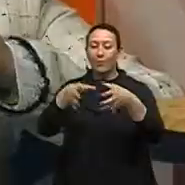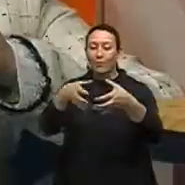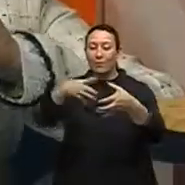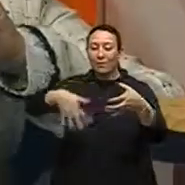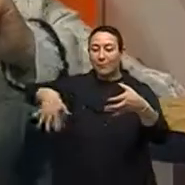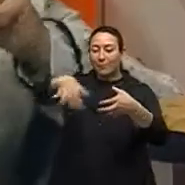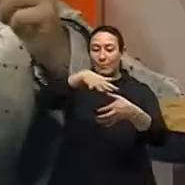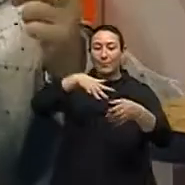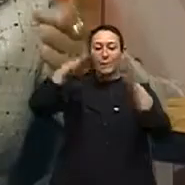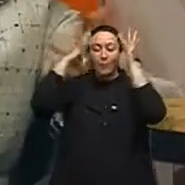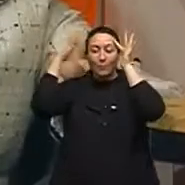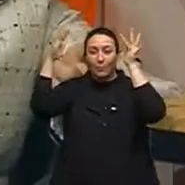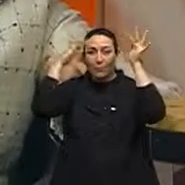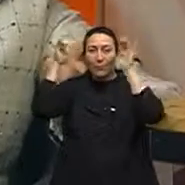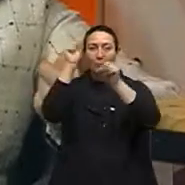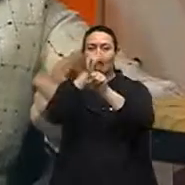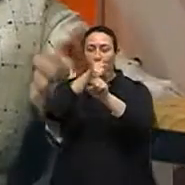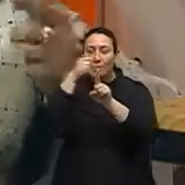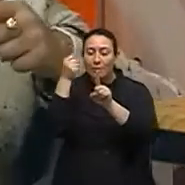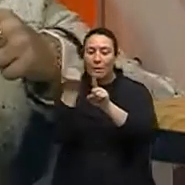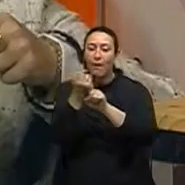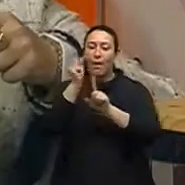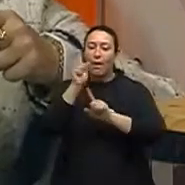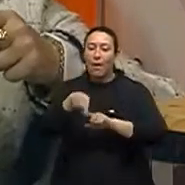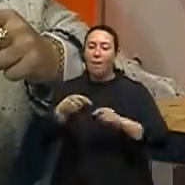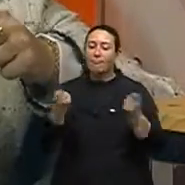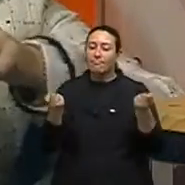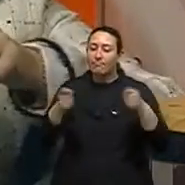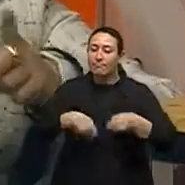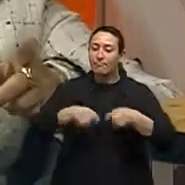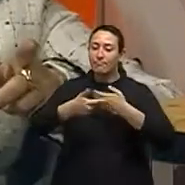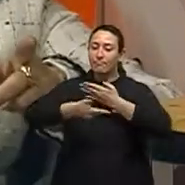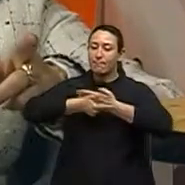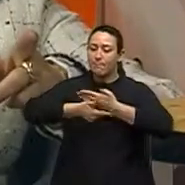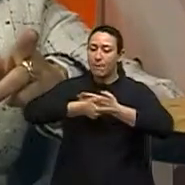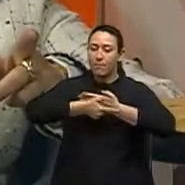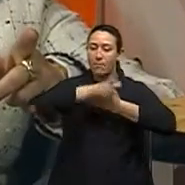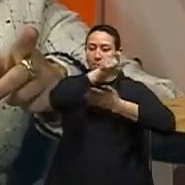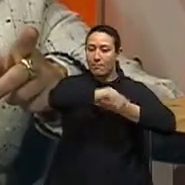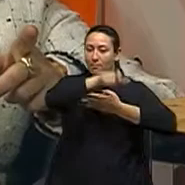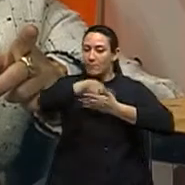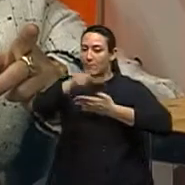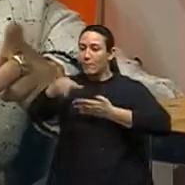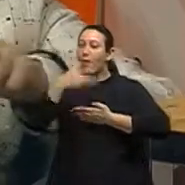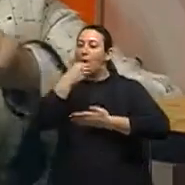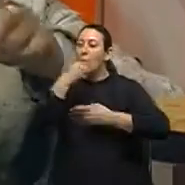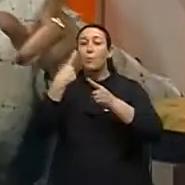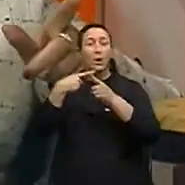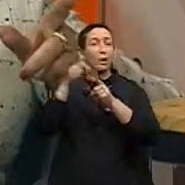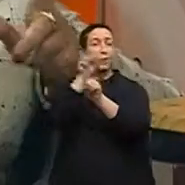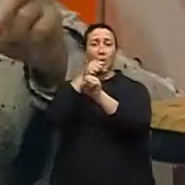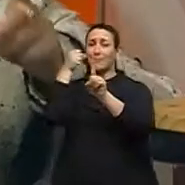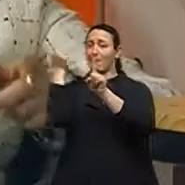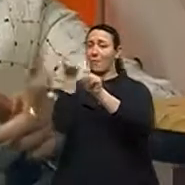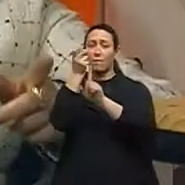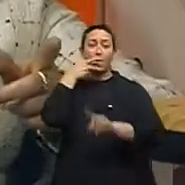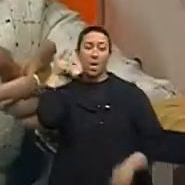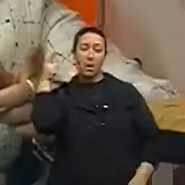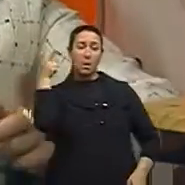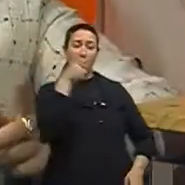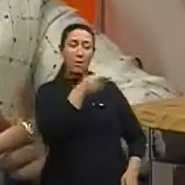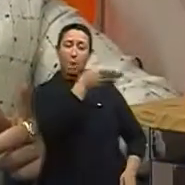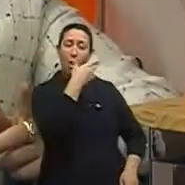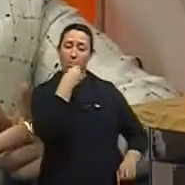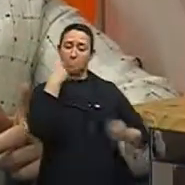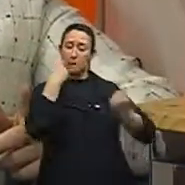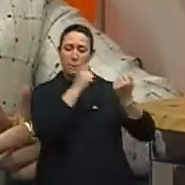no nos desempenhos do papel do homem junto à sociedade que tá vago ah ok está vago como é que a gente vê